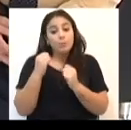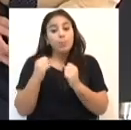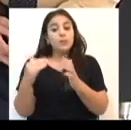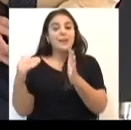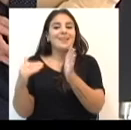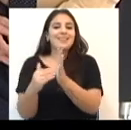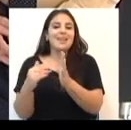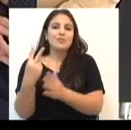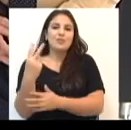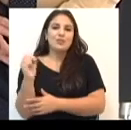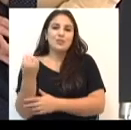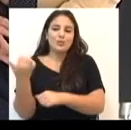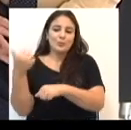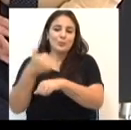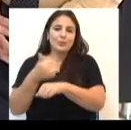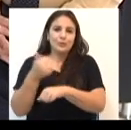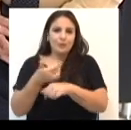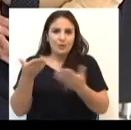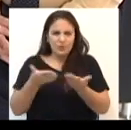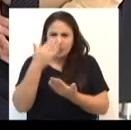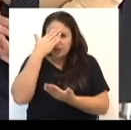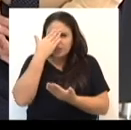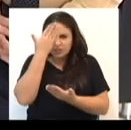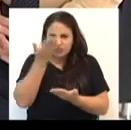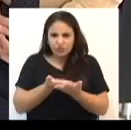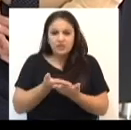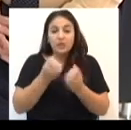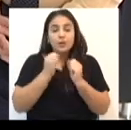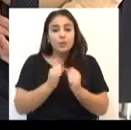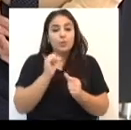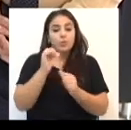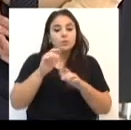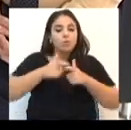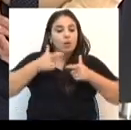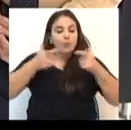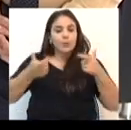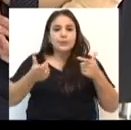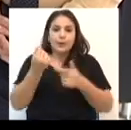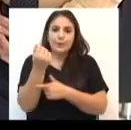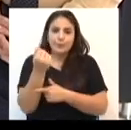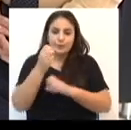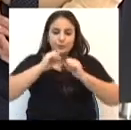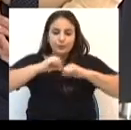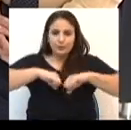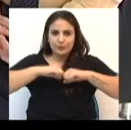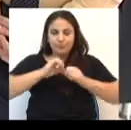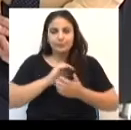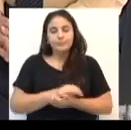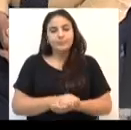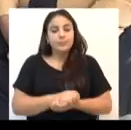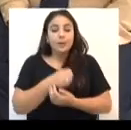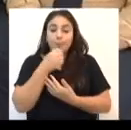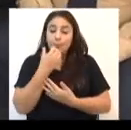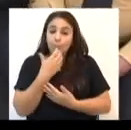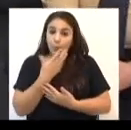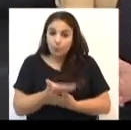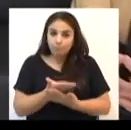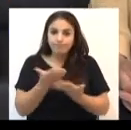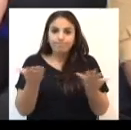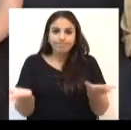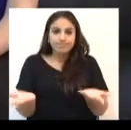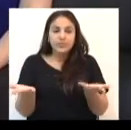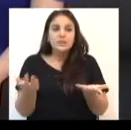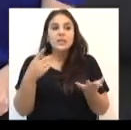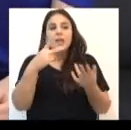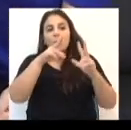até 28 anos. A senhora acredita que isso pode aumentar ainda mais os custos do sistema? Então, esse